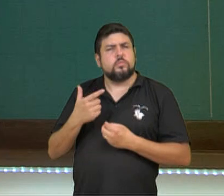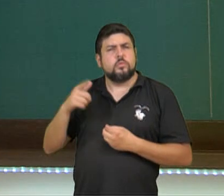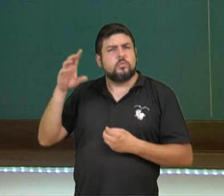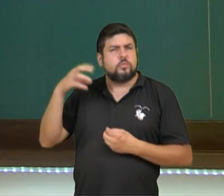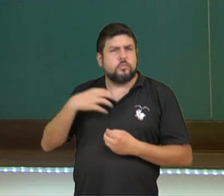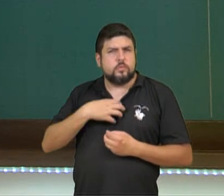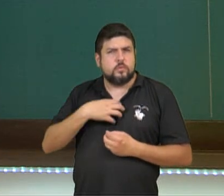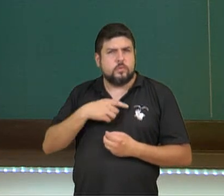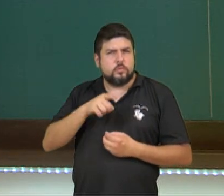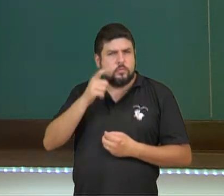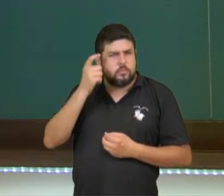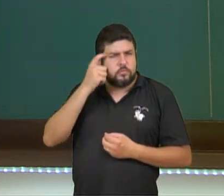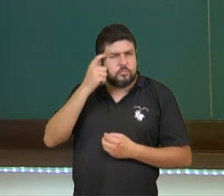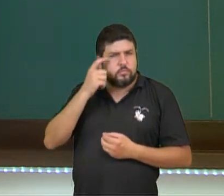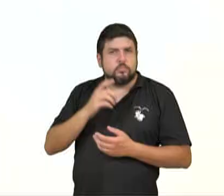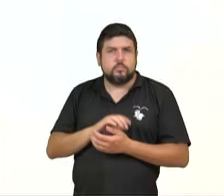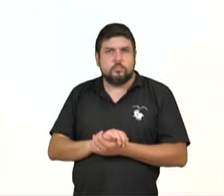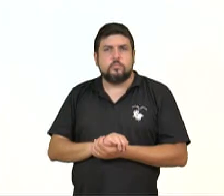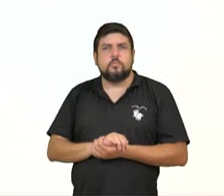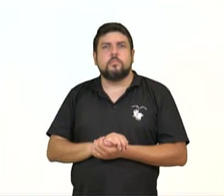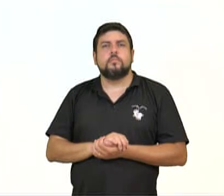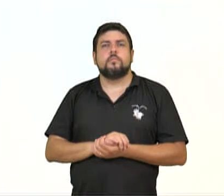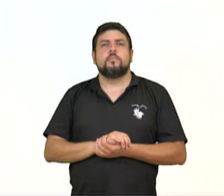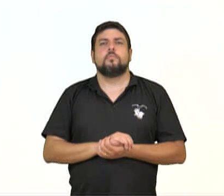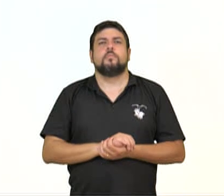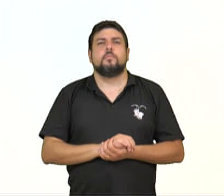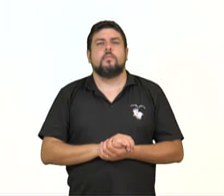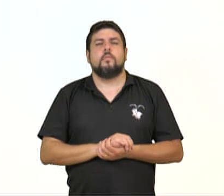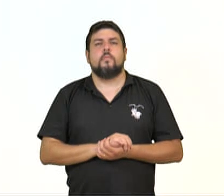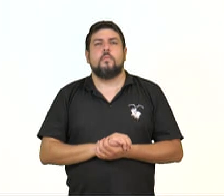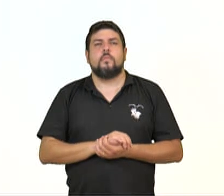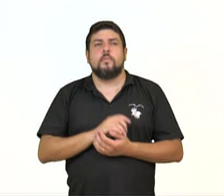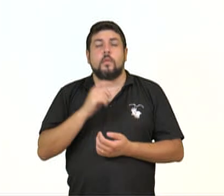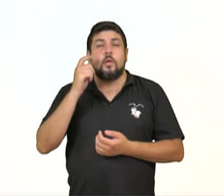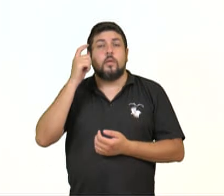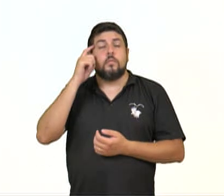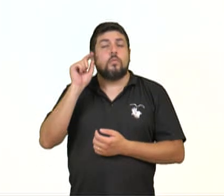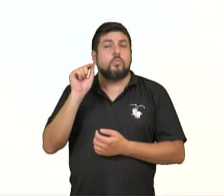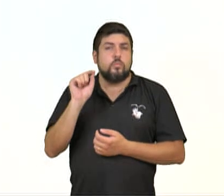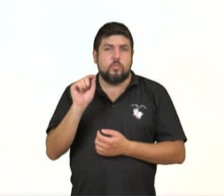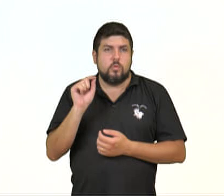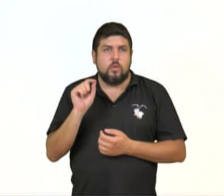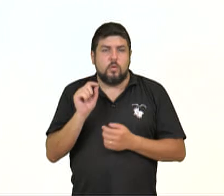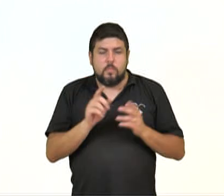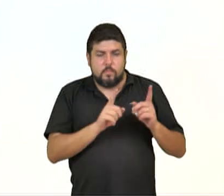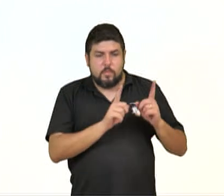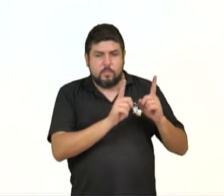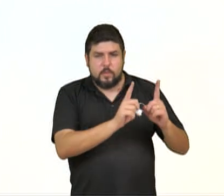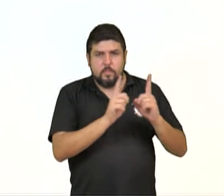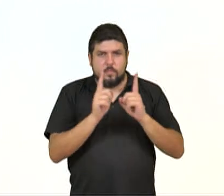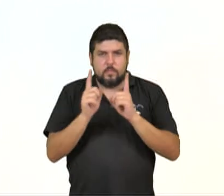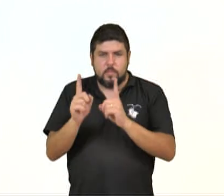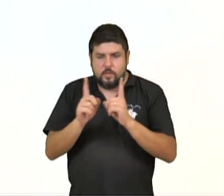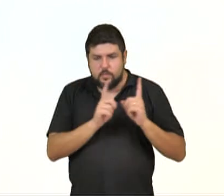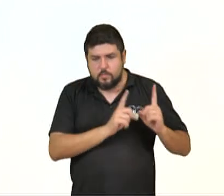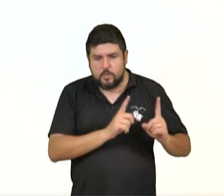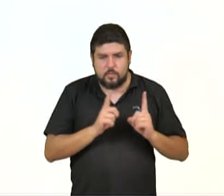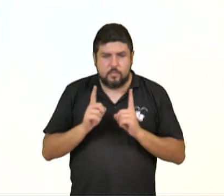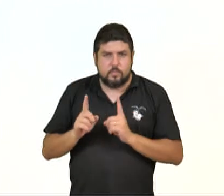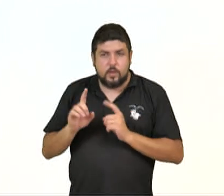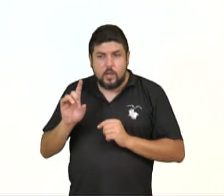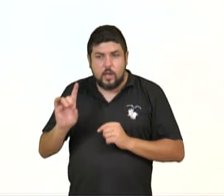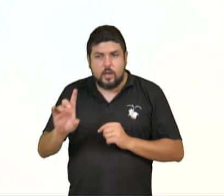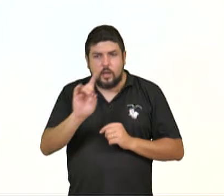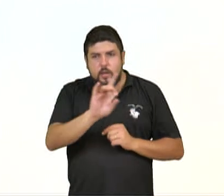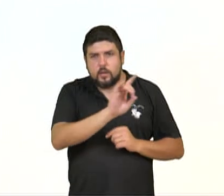Você conseguiu pensar? Olha lá, ó. Ele pensou nos pedaços, certo? Ele foi somando os pedacinhos, a área do banheiro, mais